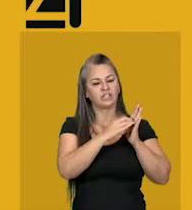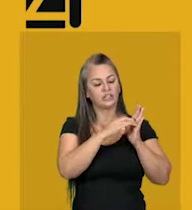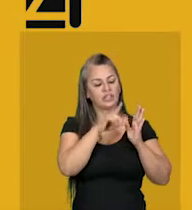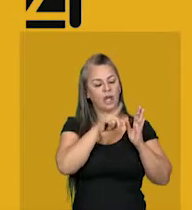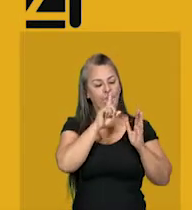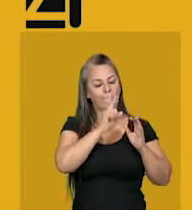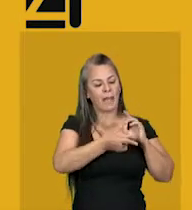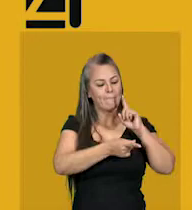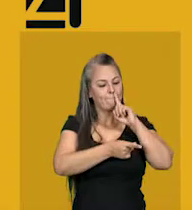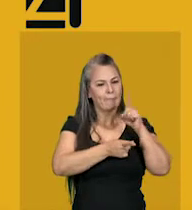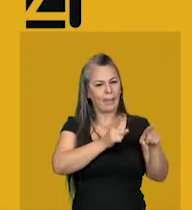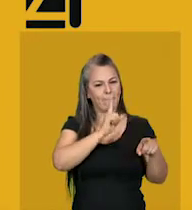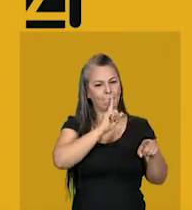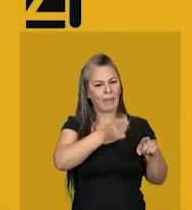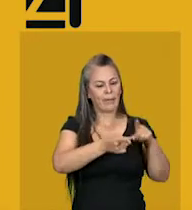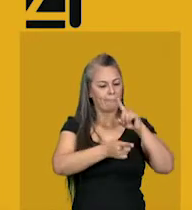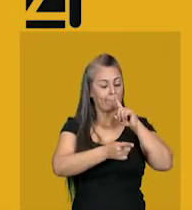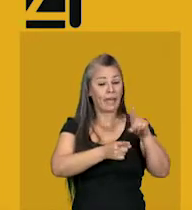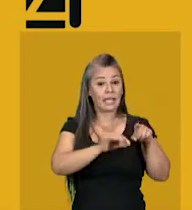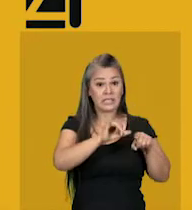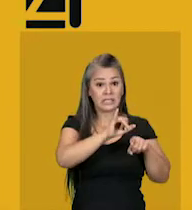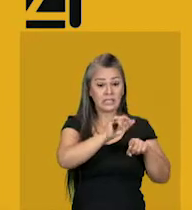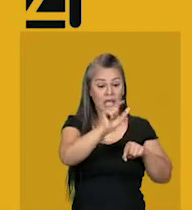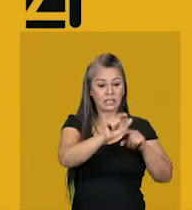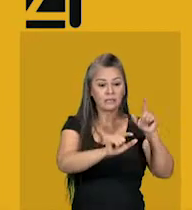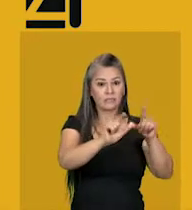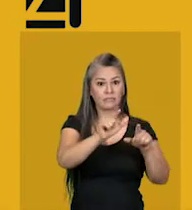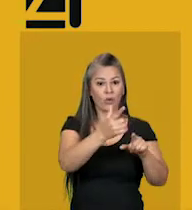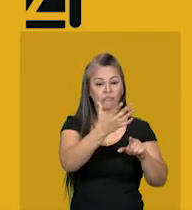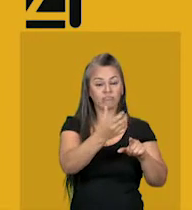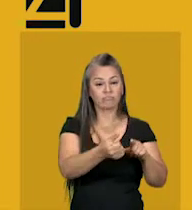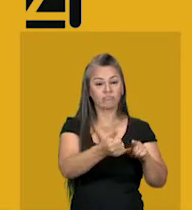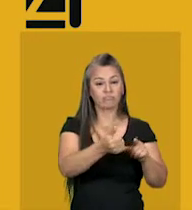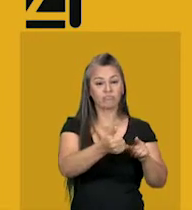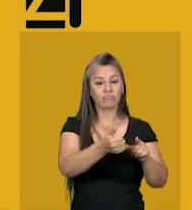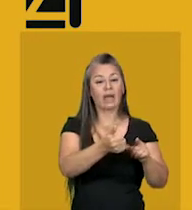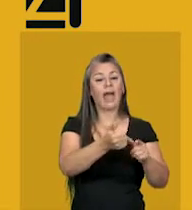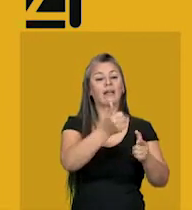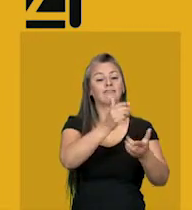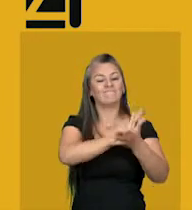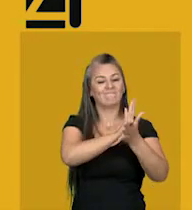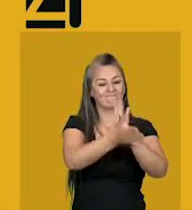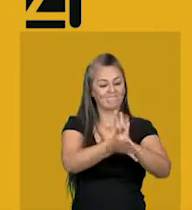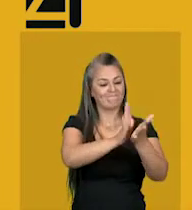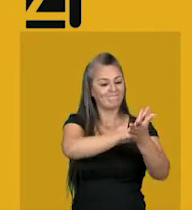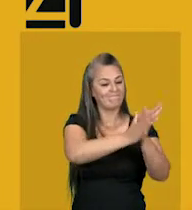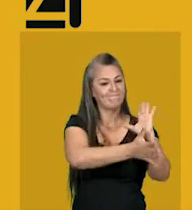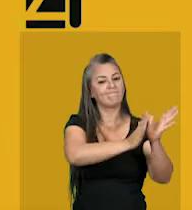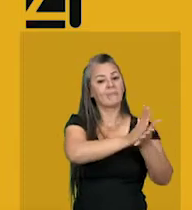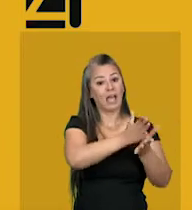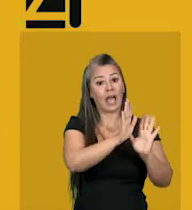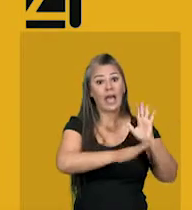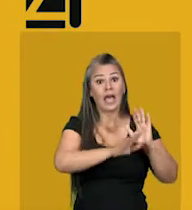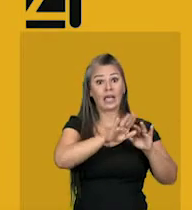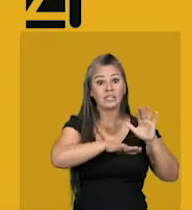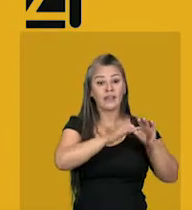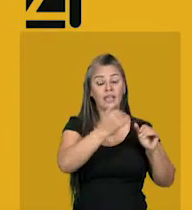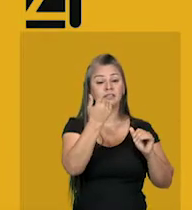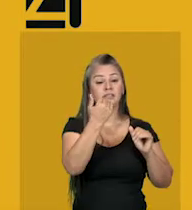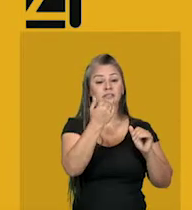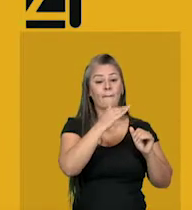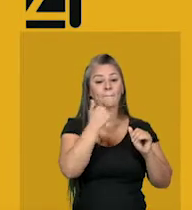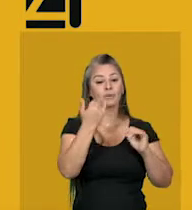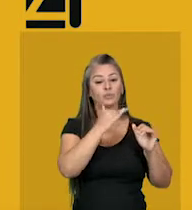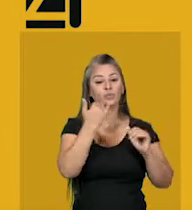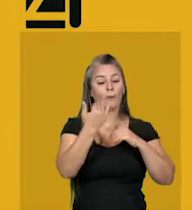autoritarismo, uma perseguição aos opositores políticos do regime, que muitas vezes são mortos, né, e o